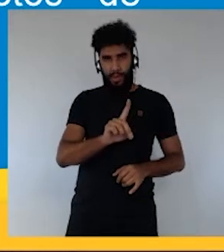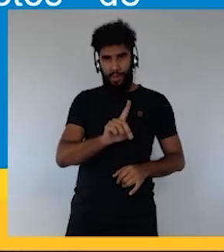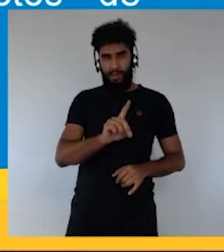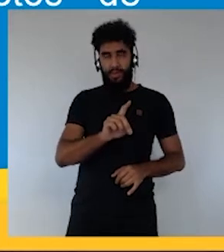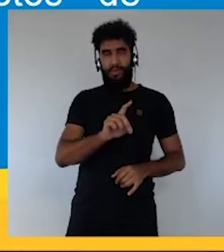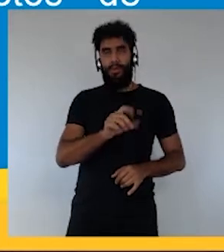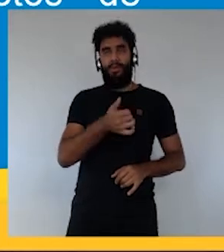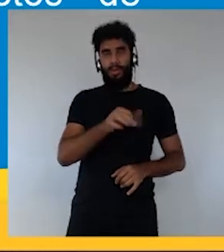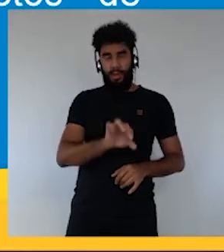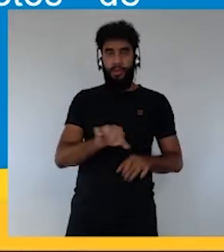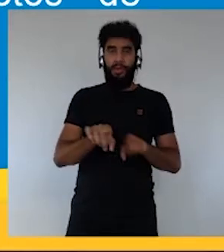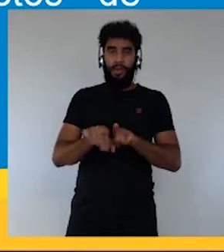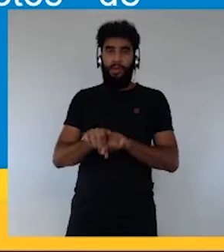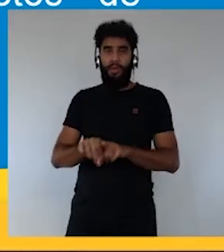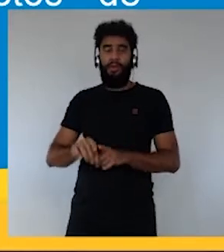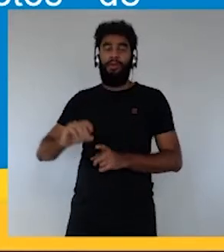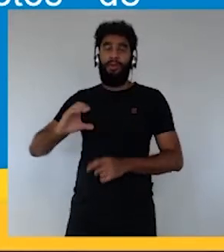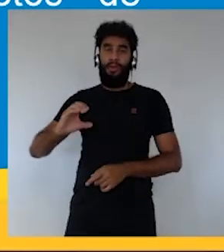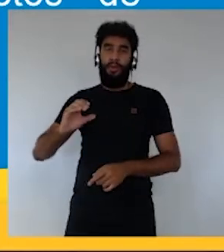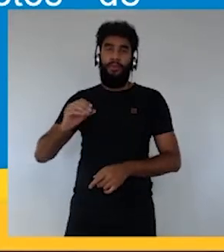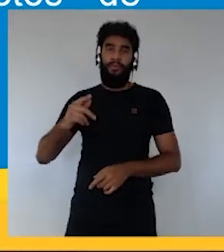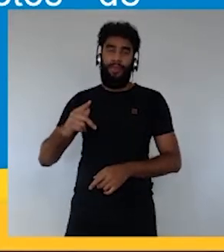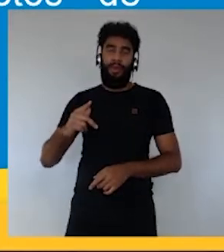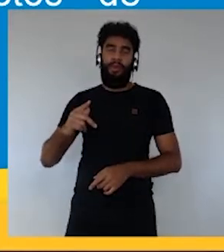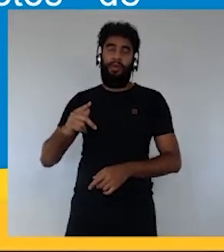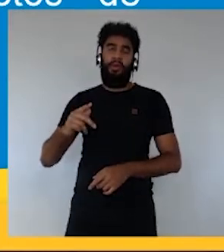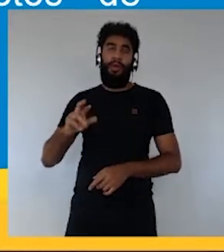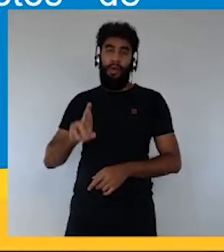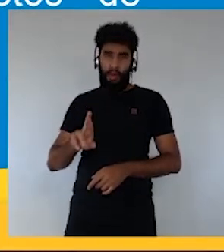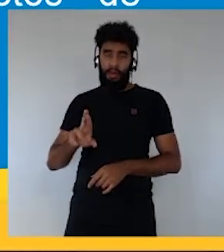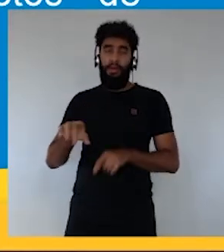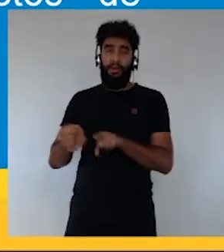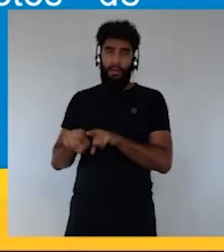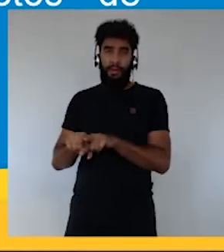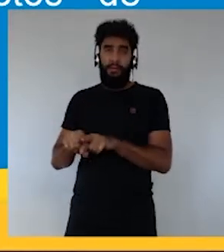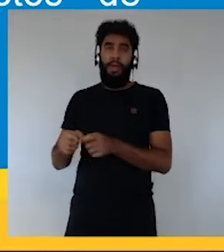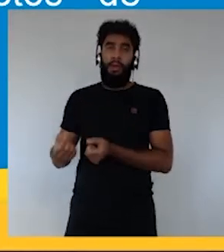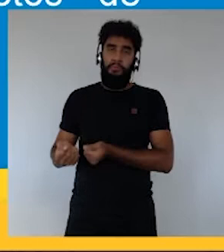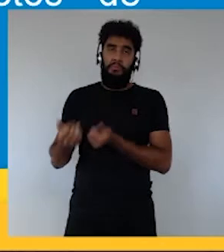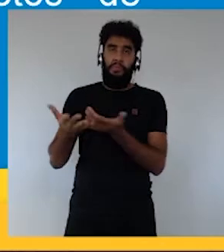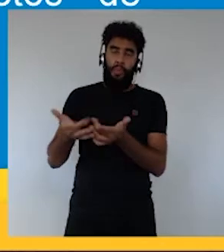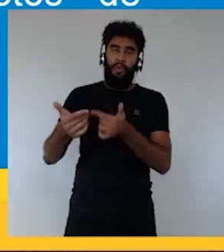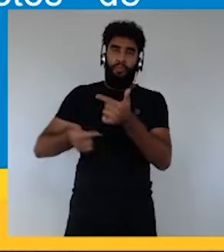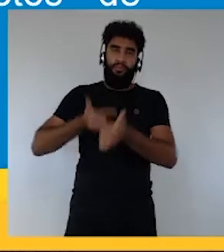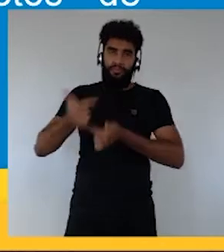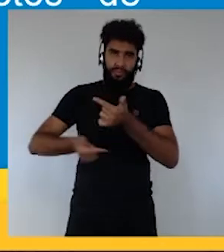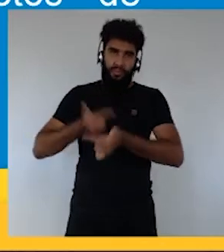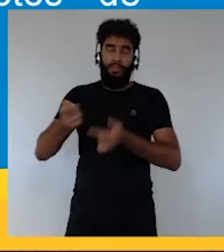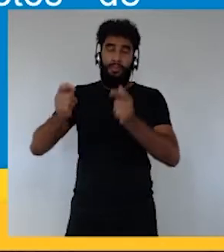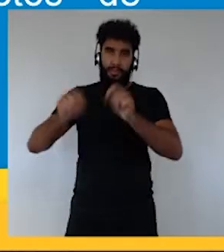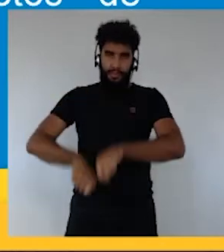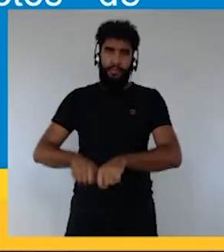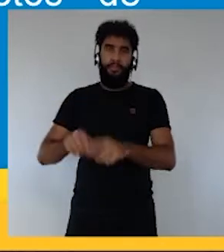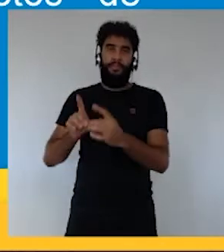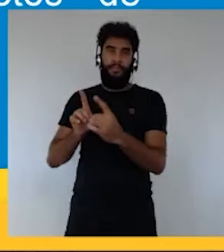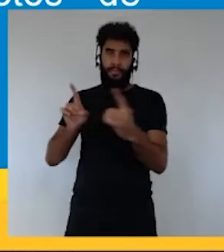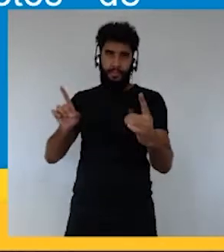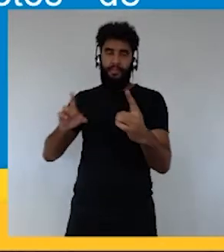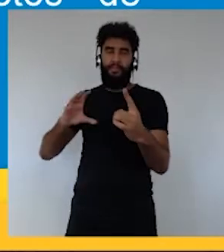editou também nessa ideia de contribuir para o soft law uma ordem processual, está em inglês,